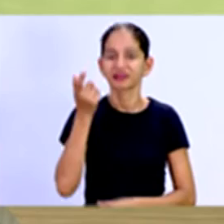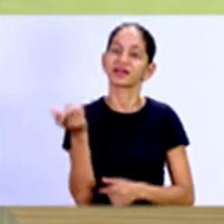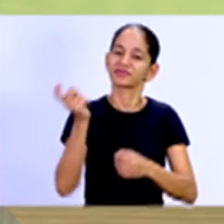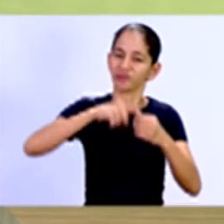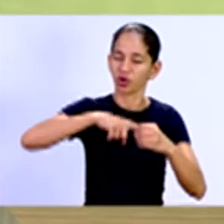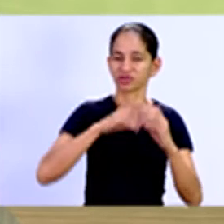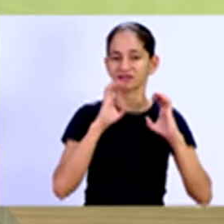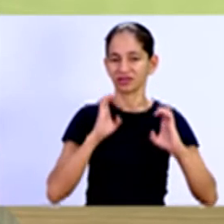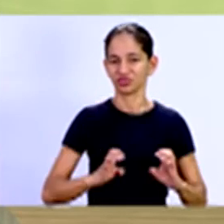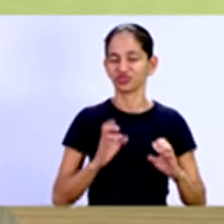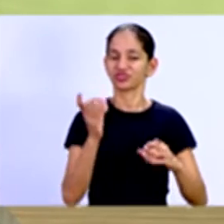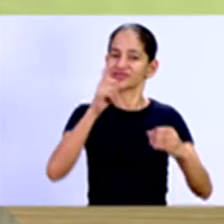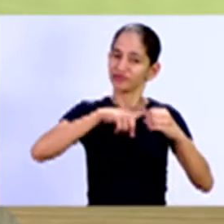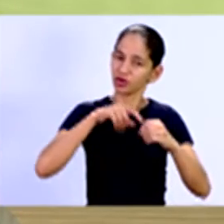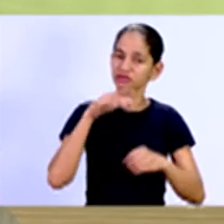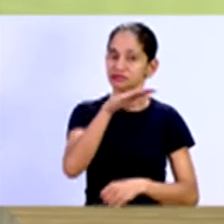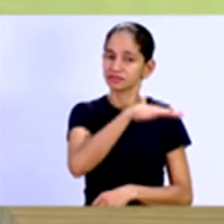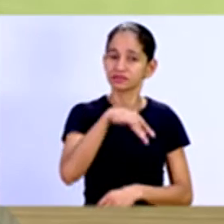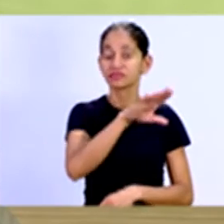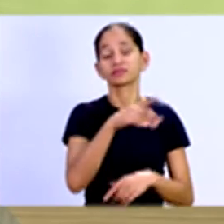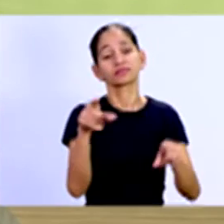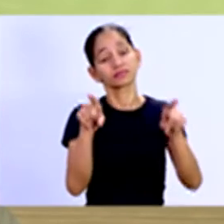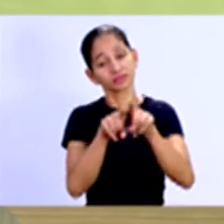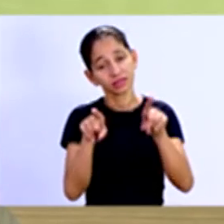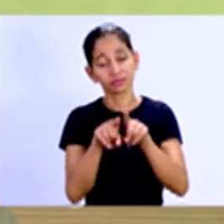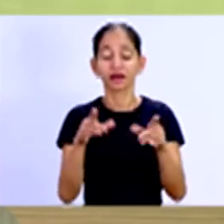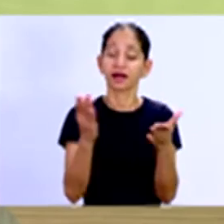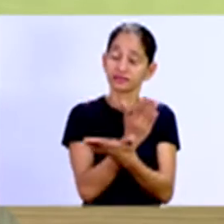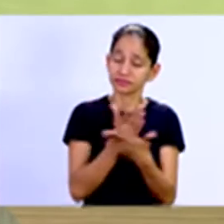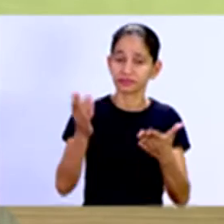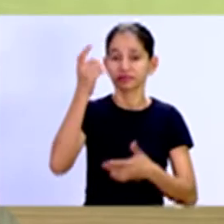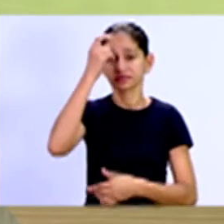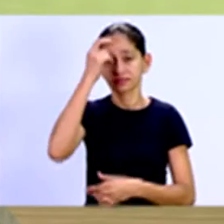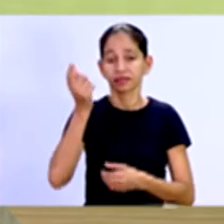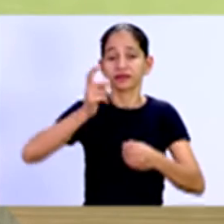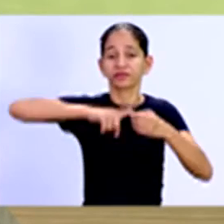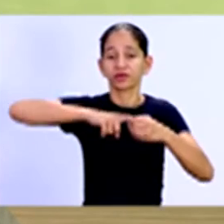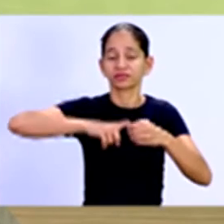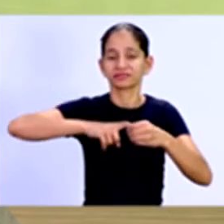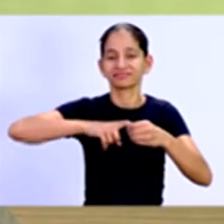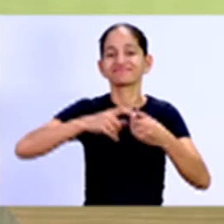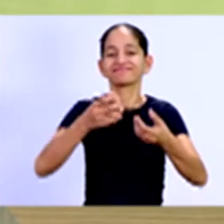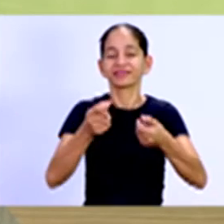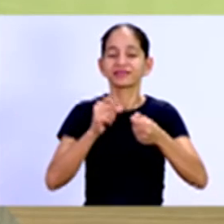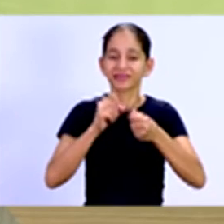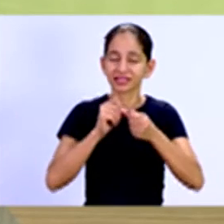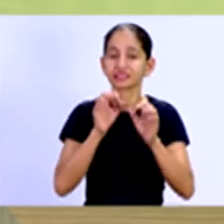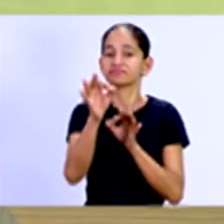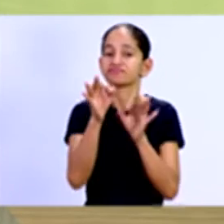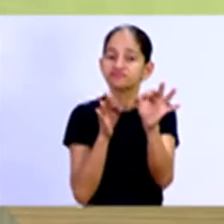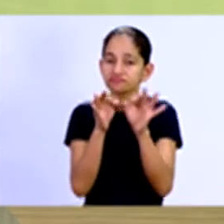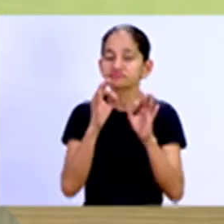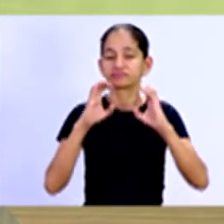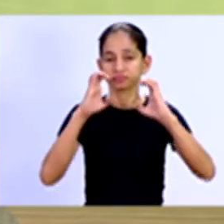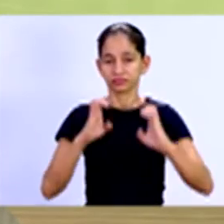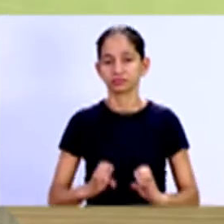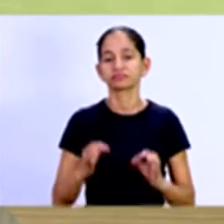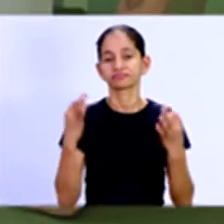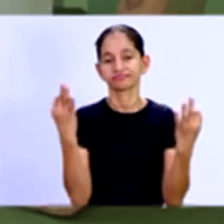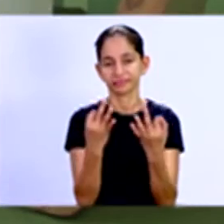ao conceito de moralidade no sujeito de conceito, acaba fazendo com que nós possamos agir eticamente e